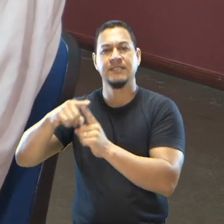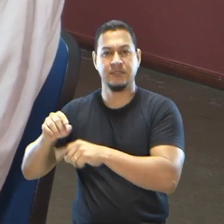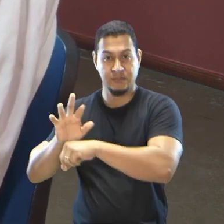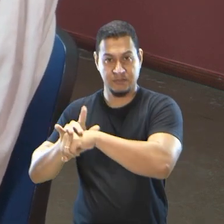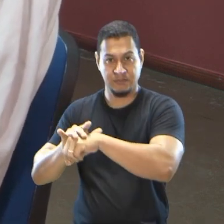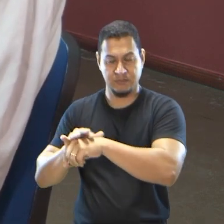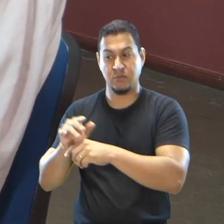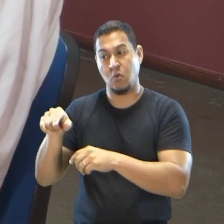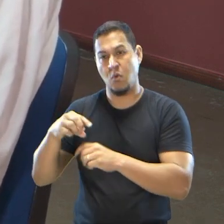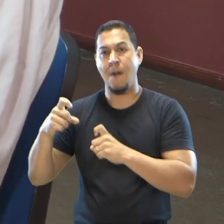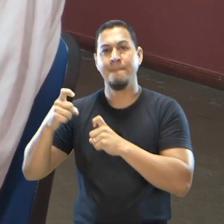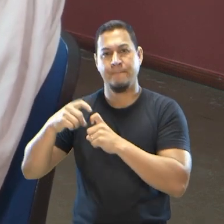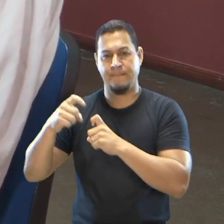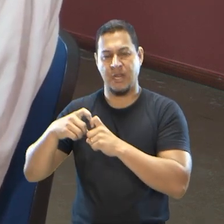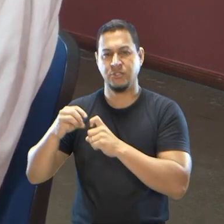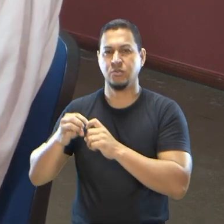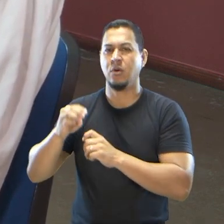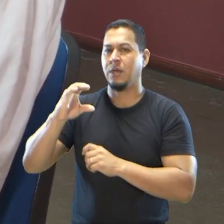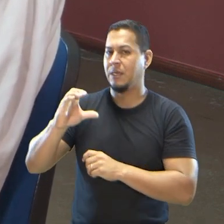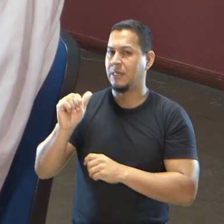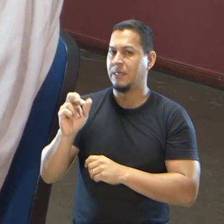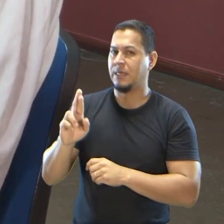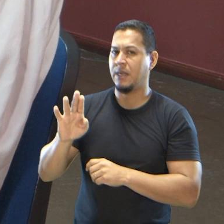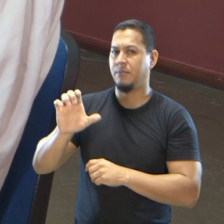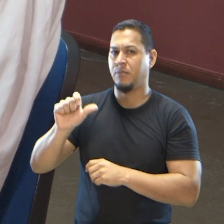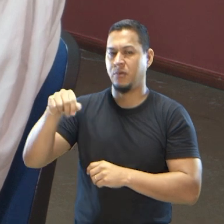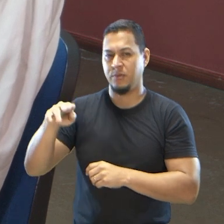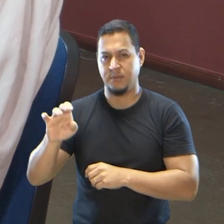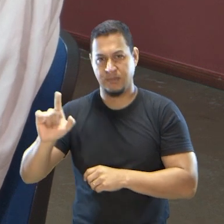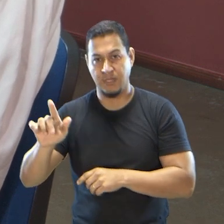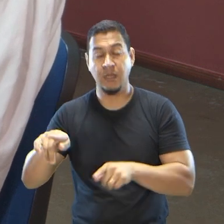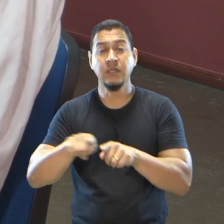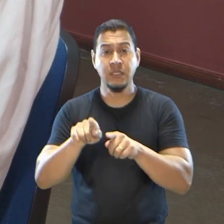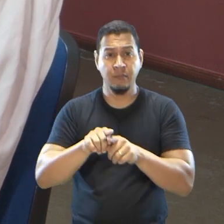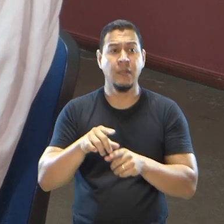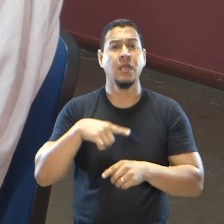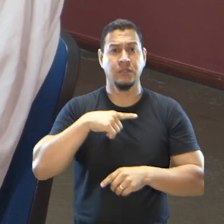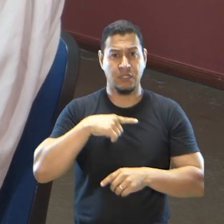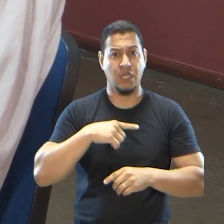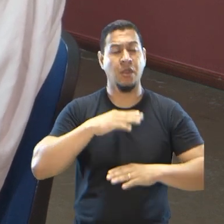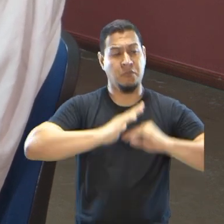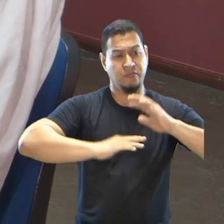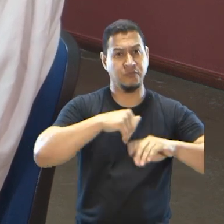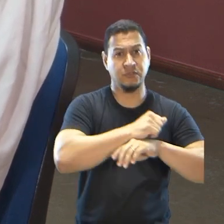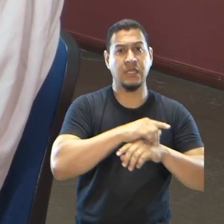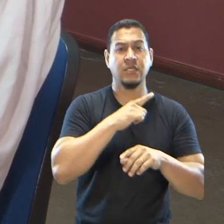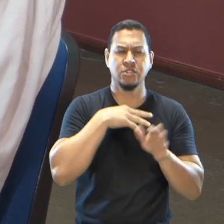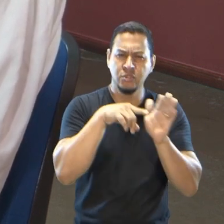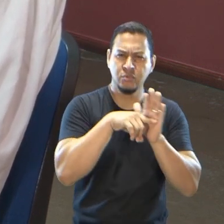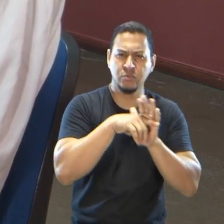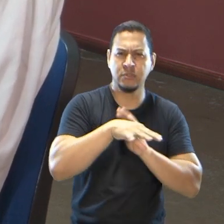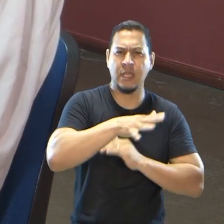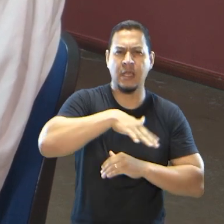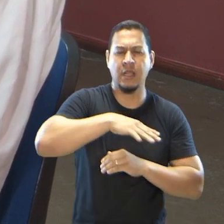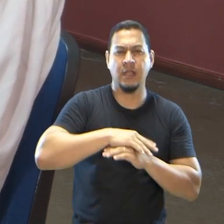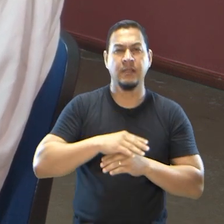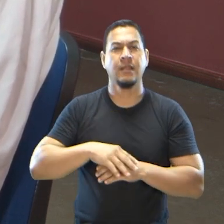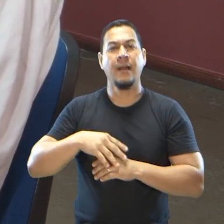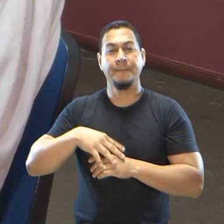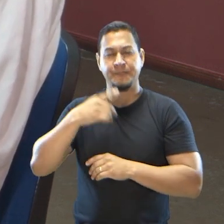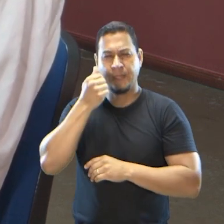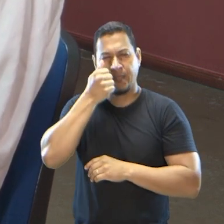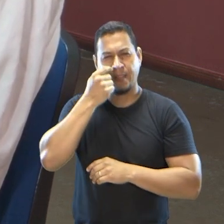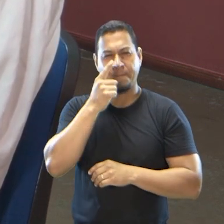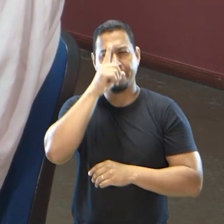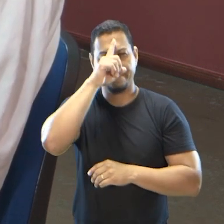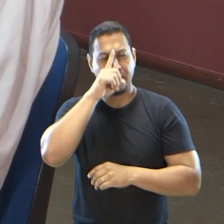o professor Carbonell. Vamos trazer professores da enfermagem que estuda malária, que ele vai falar, o Jaime Lousada, que